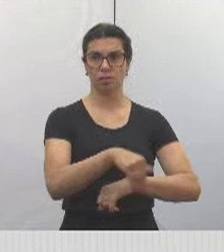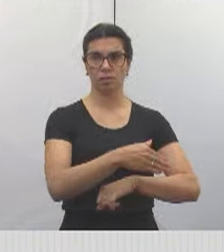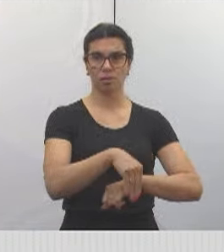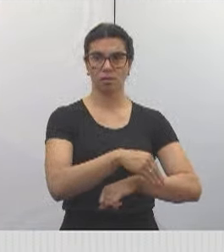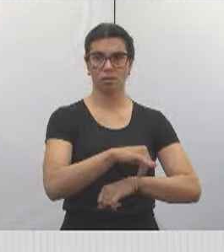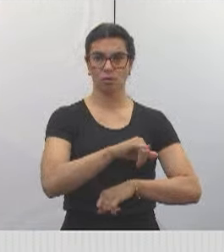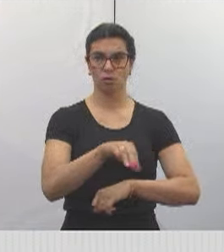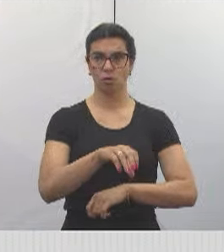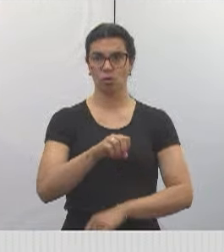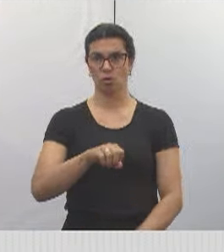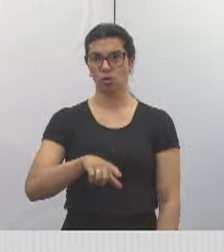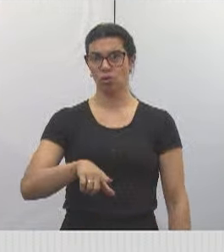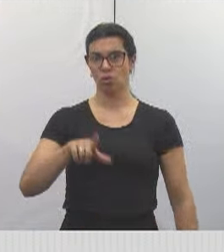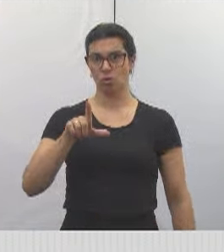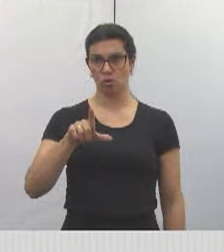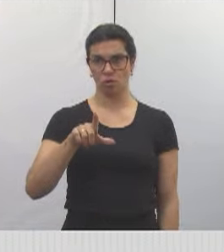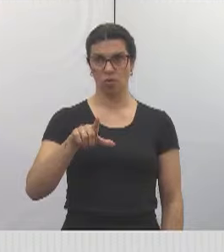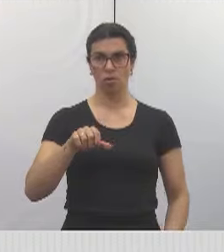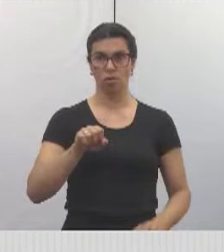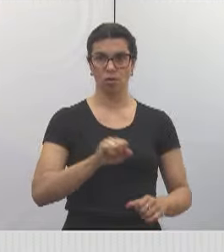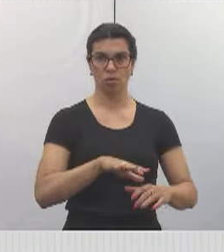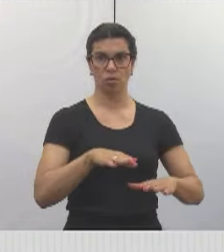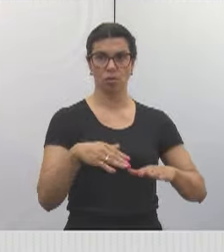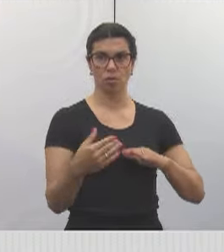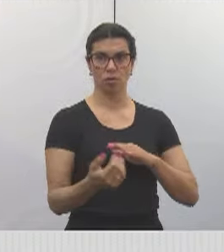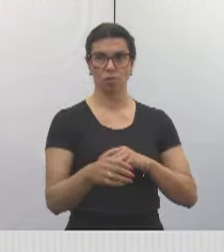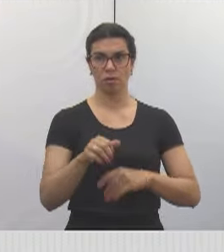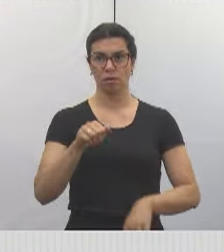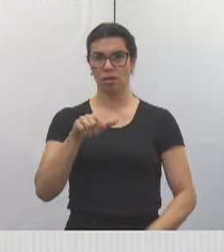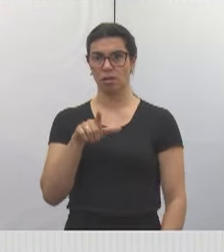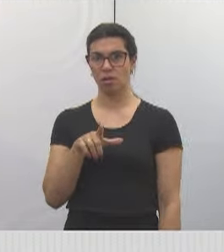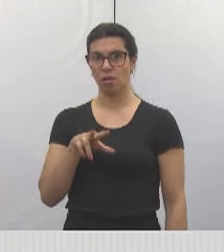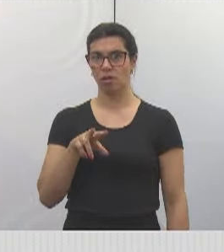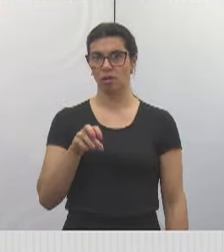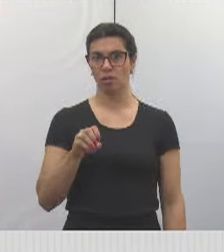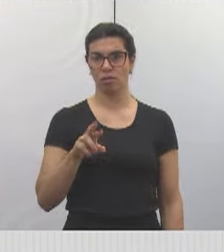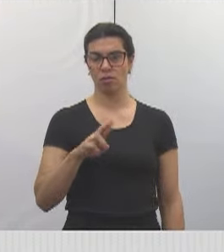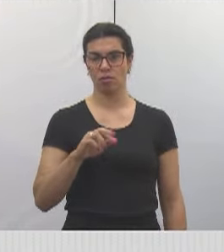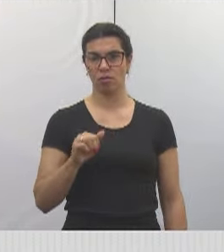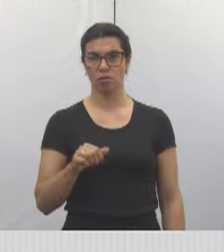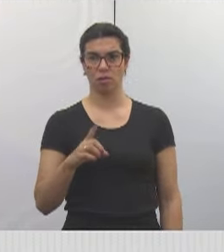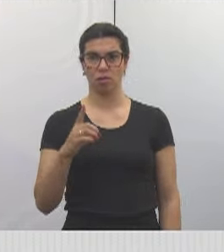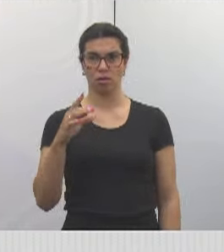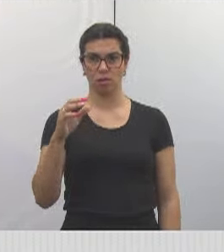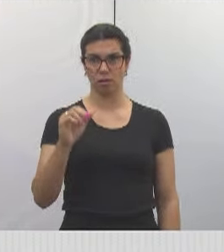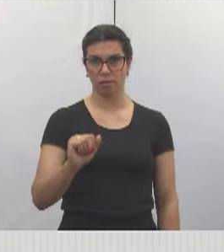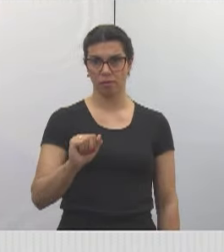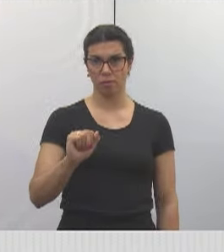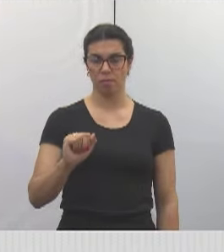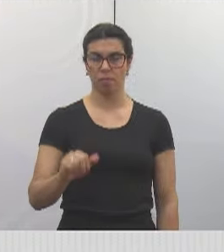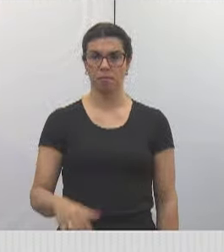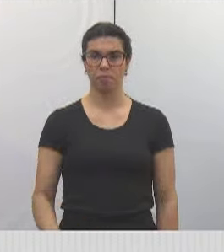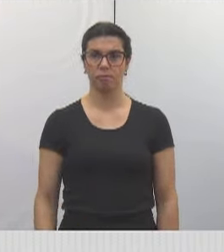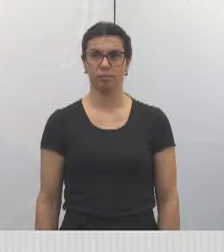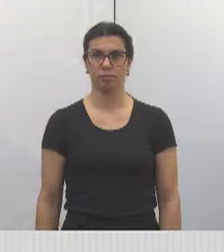de Souza, no bairro Jardim Alvorada.